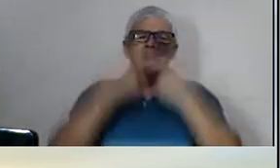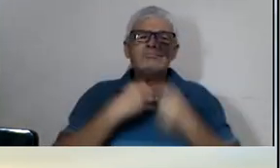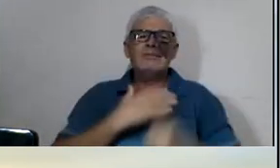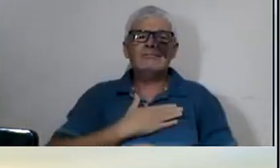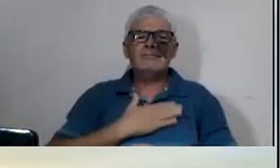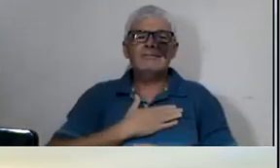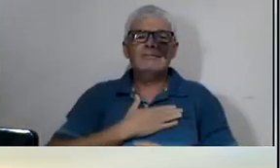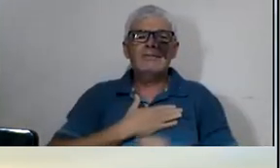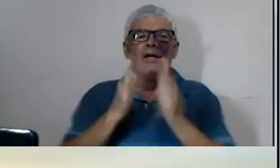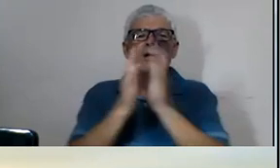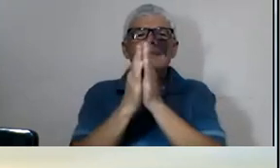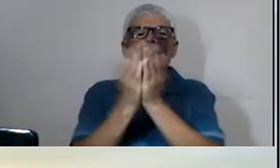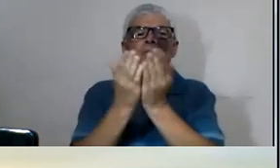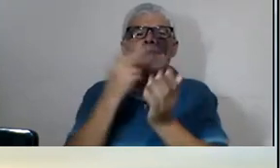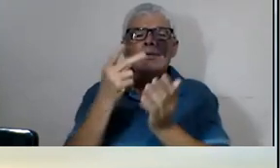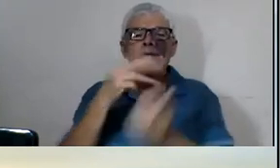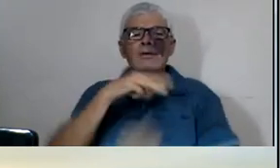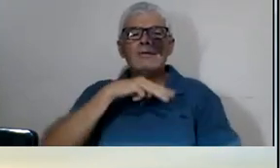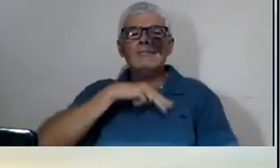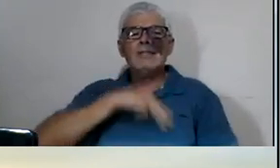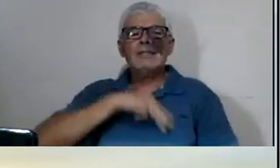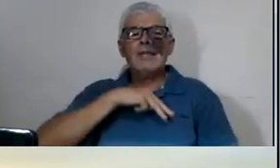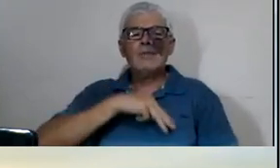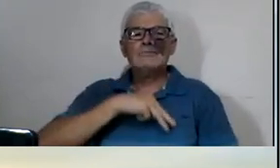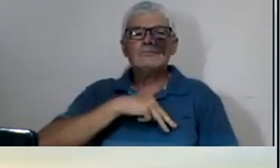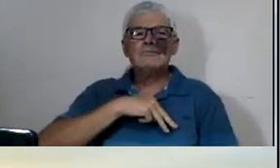para eles. O que dá a entender aqui